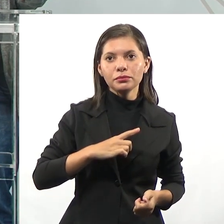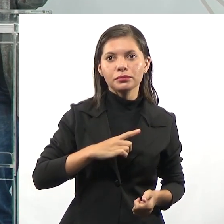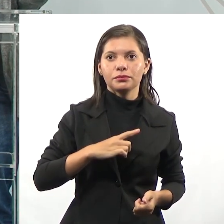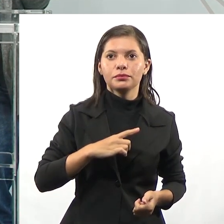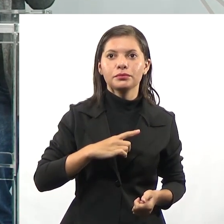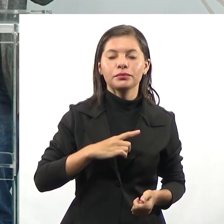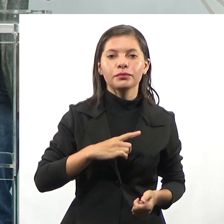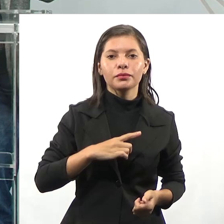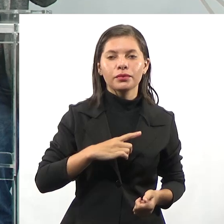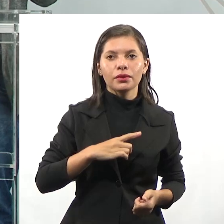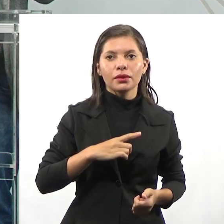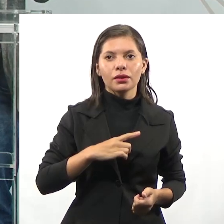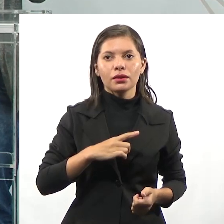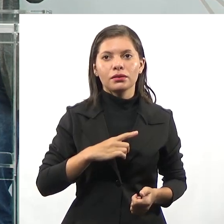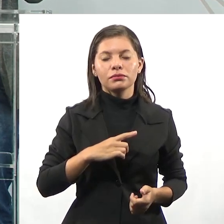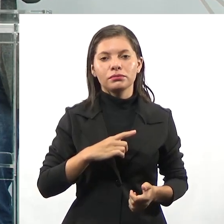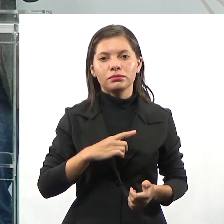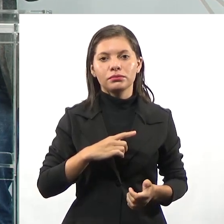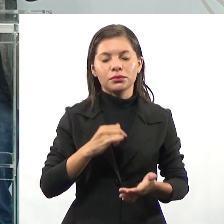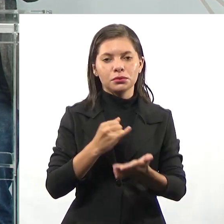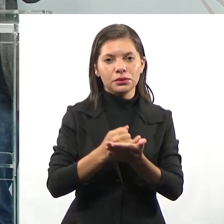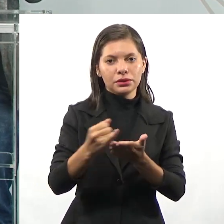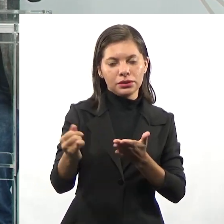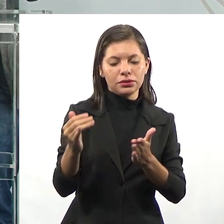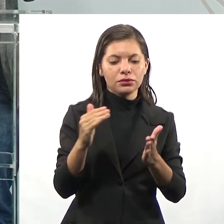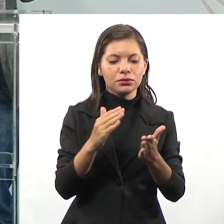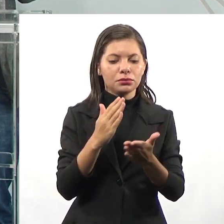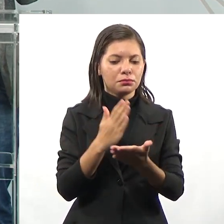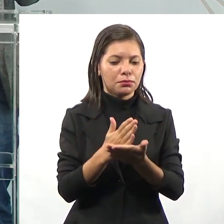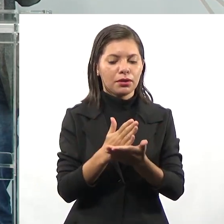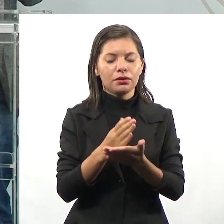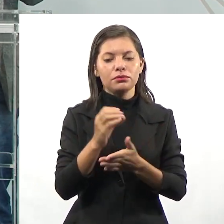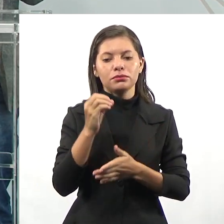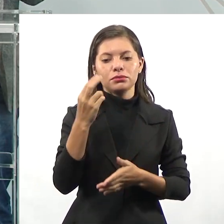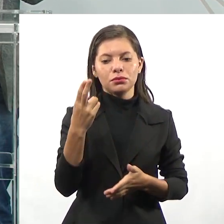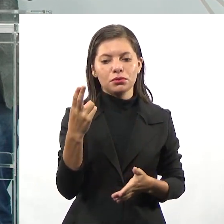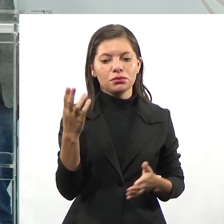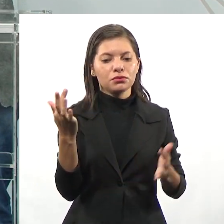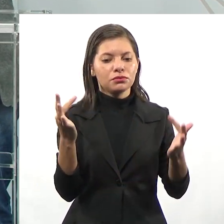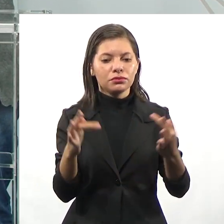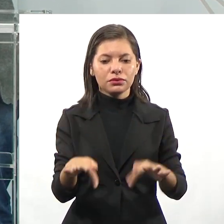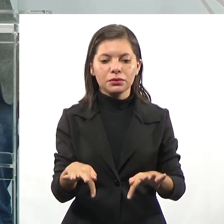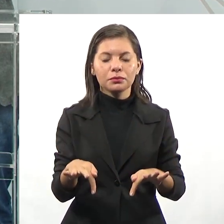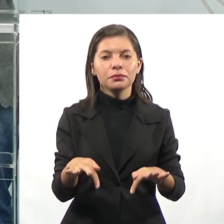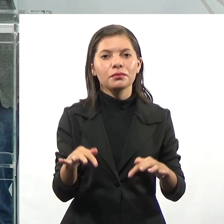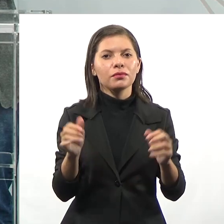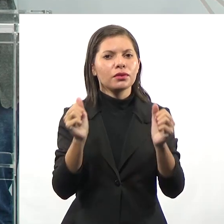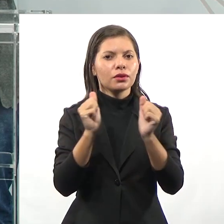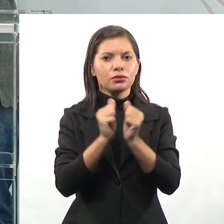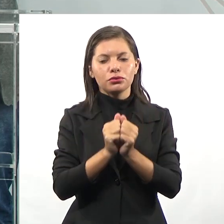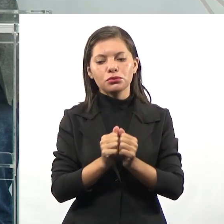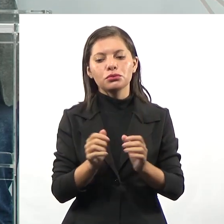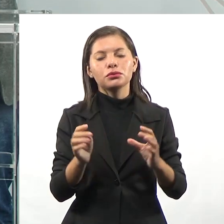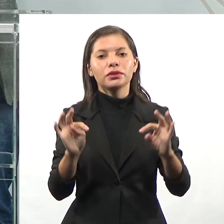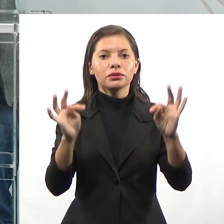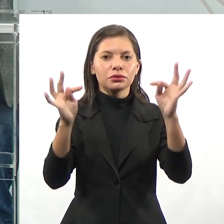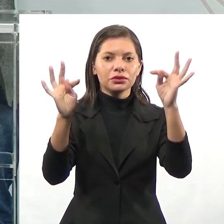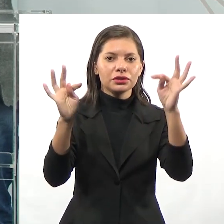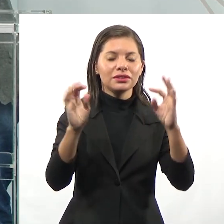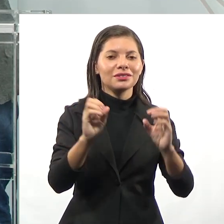tecnologia, seja no início, ou seja no meio ou no fim, e educacionais. Não precisam estar juntos esse